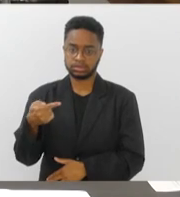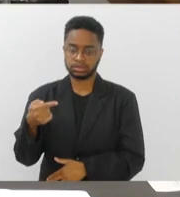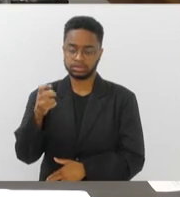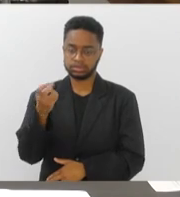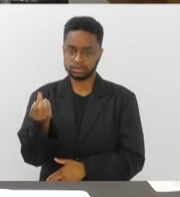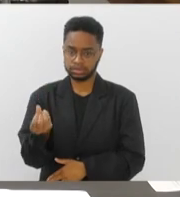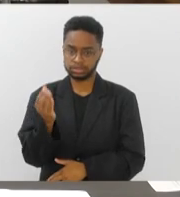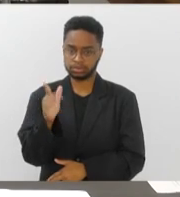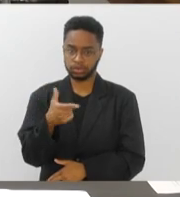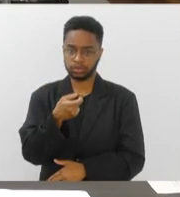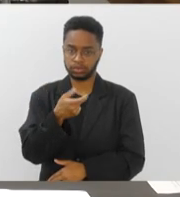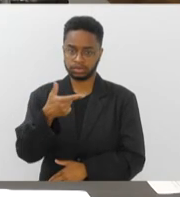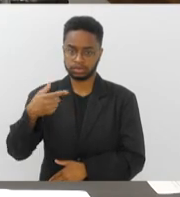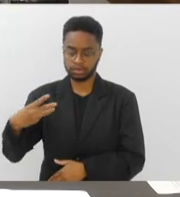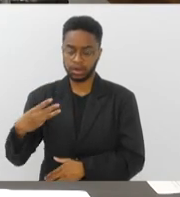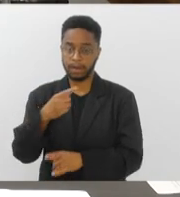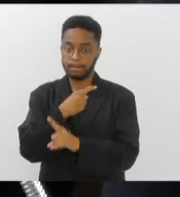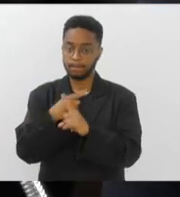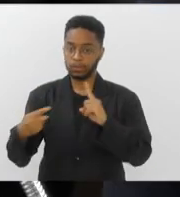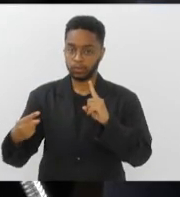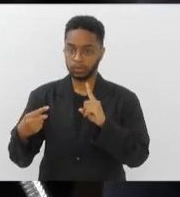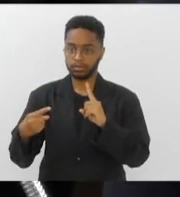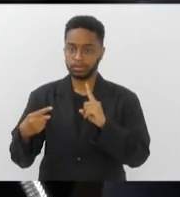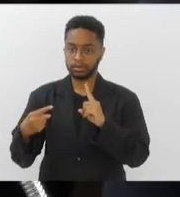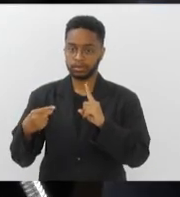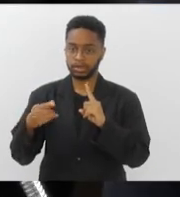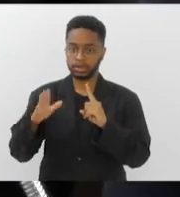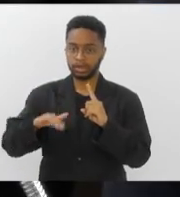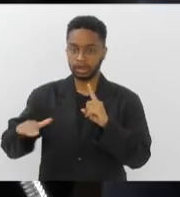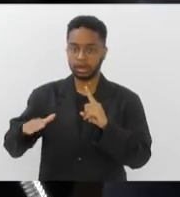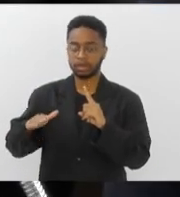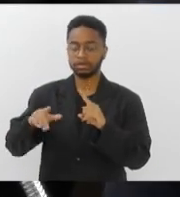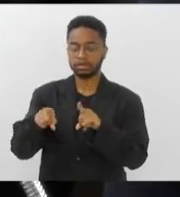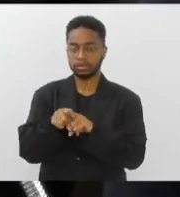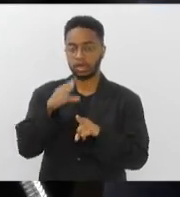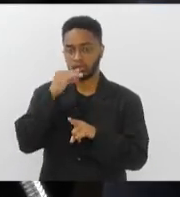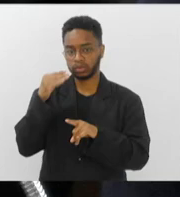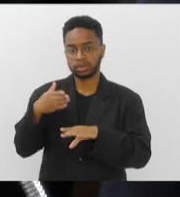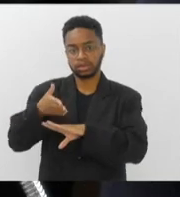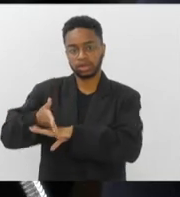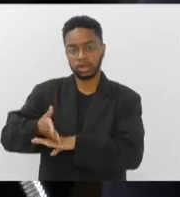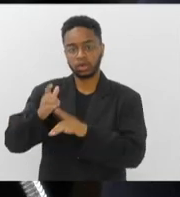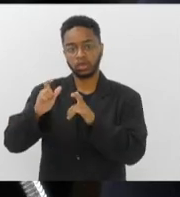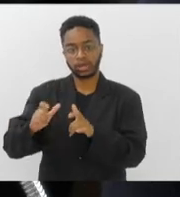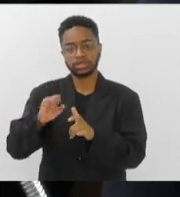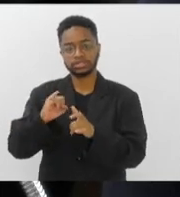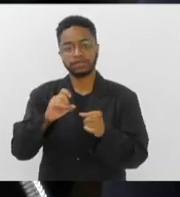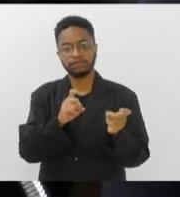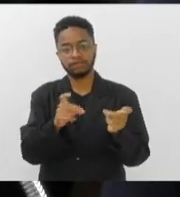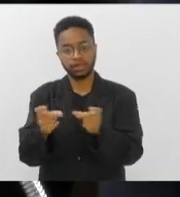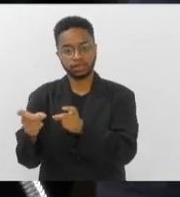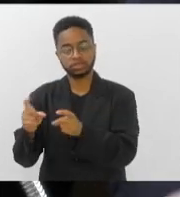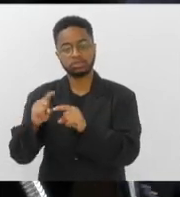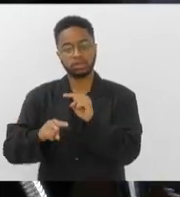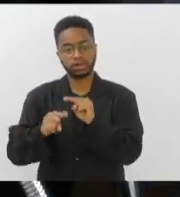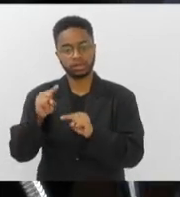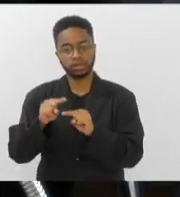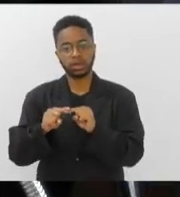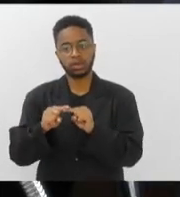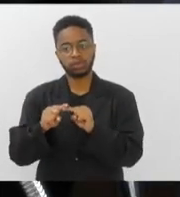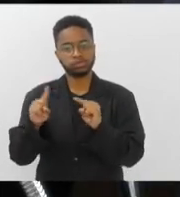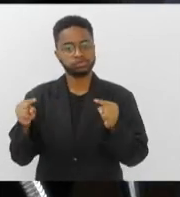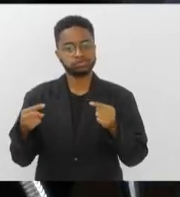7.776 de 2023 que proíbe o acesso de crianças e adolescentes a estabelecimentos que comercializam produtos